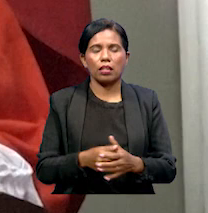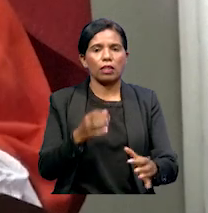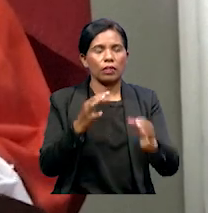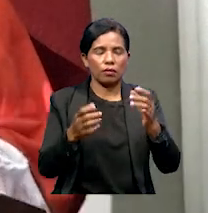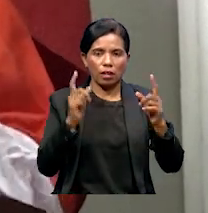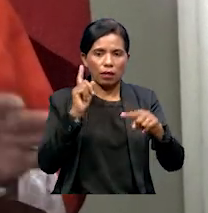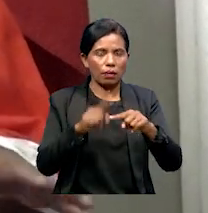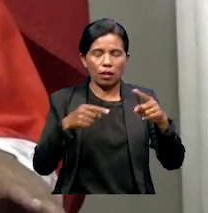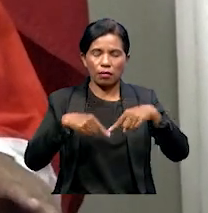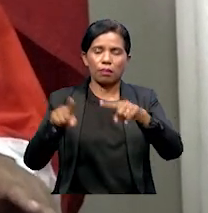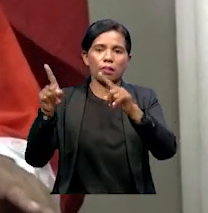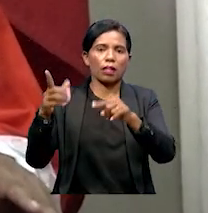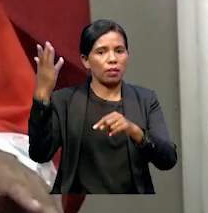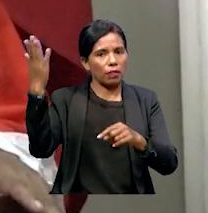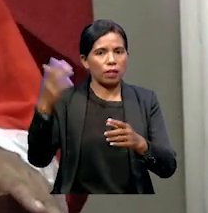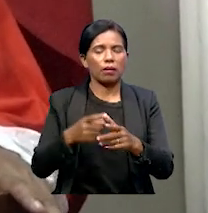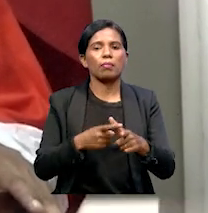tua irmã, vai ver delega.